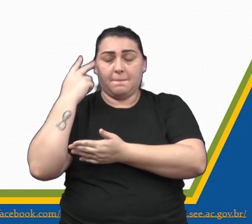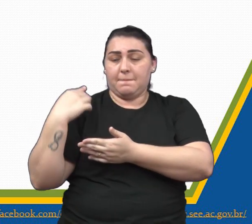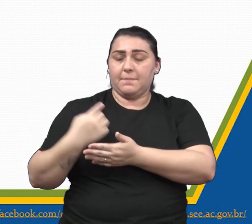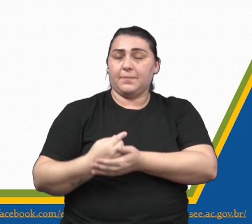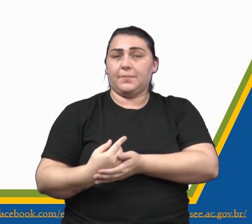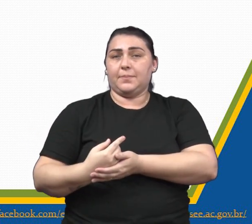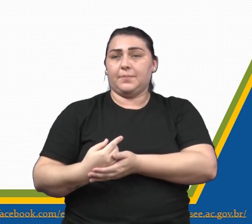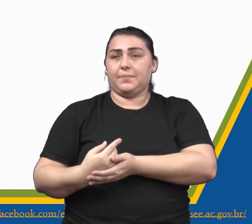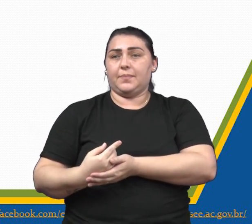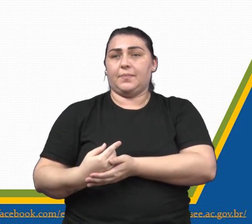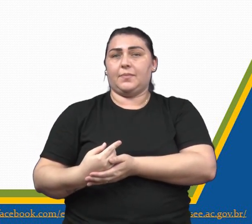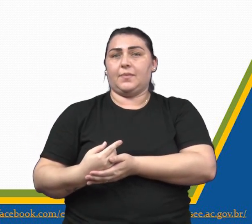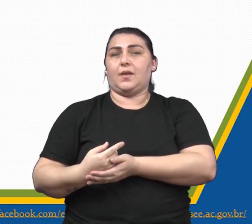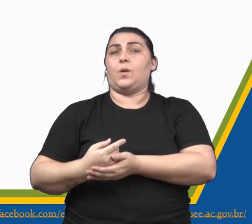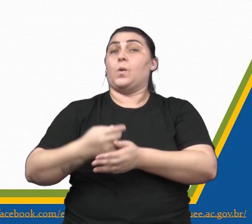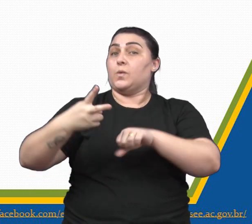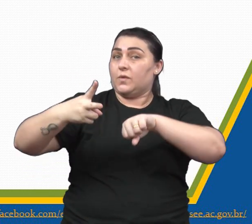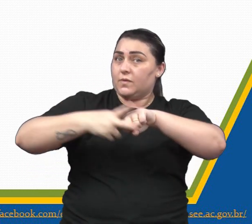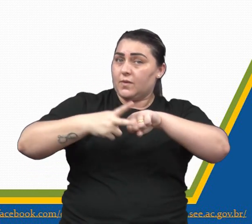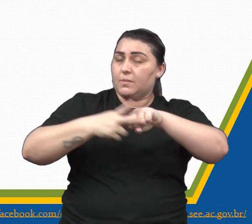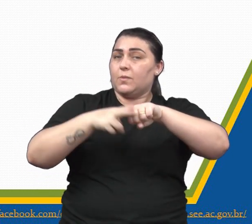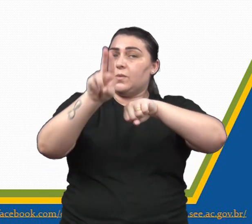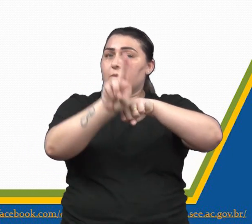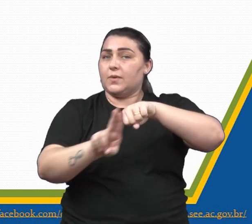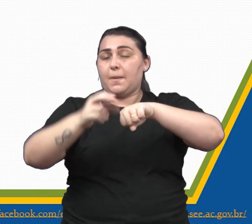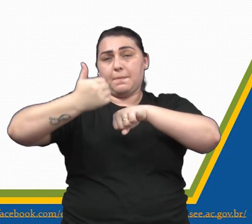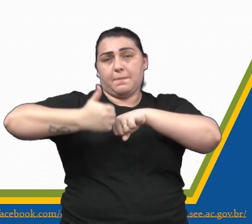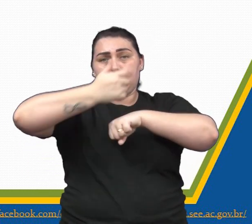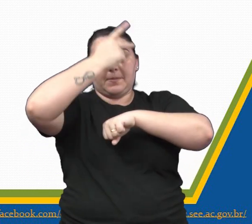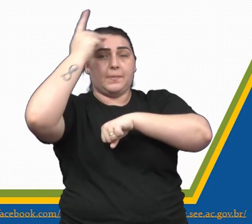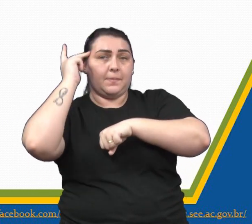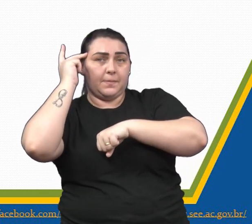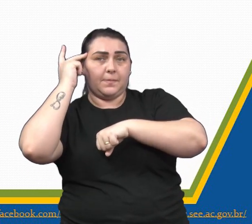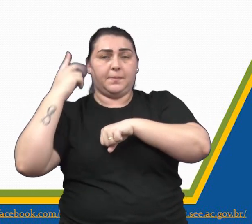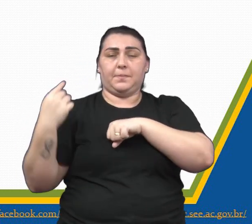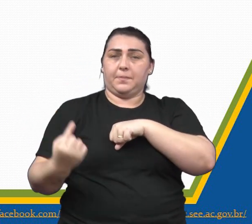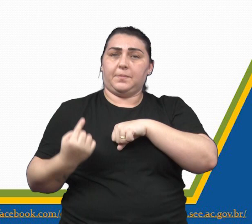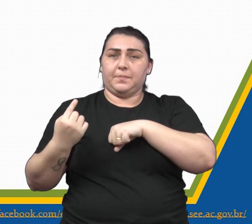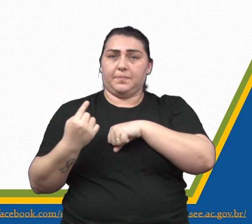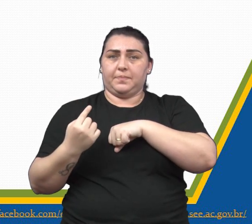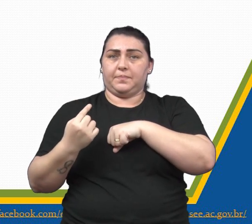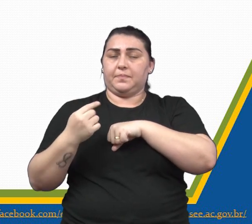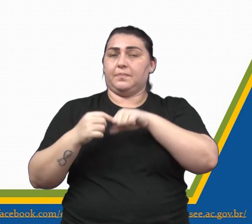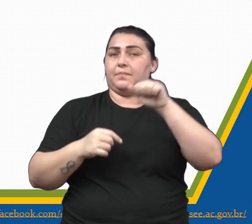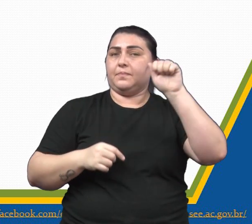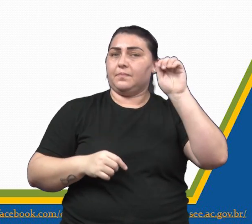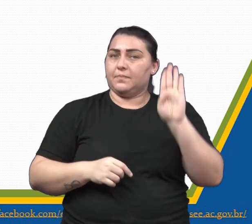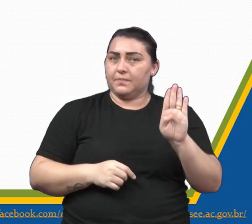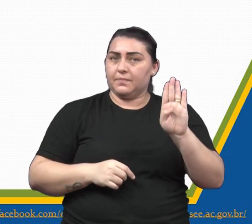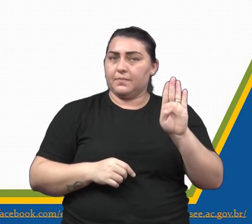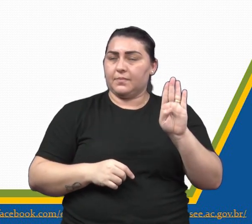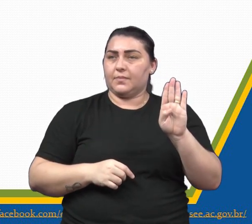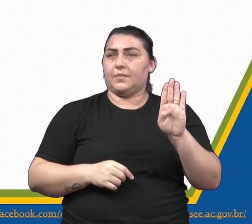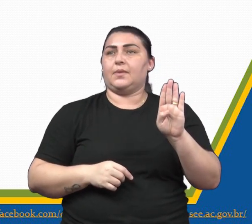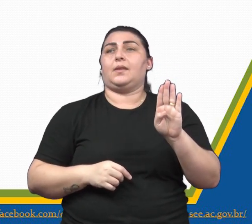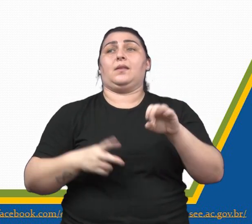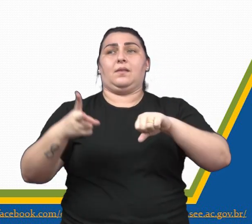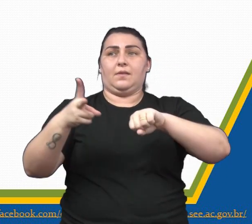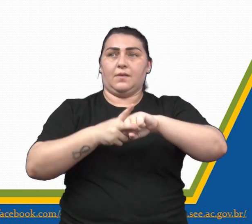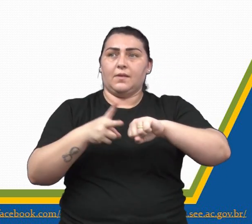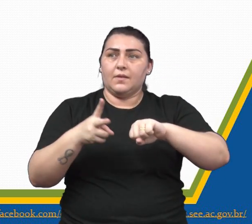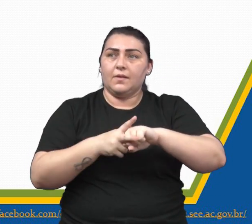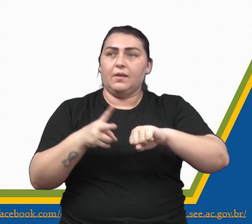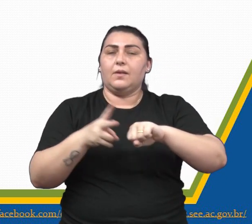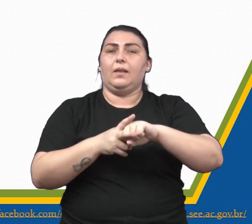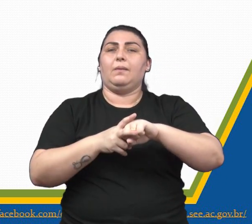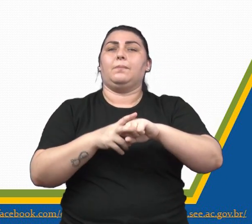discurso. Logo, os verbos são usados na primeira pessoa. Vamos para a letra B? Os verbos